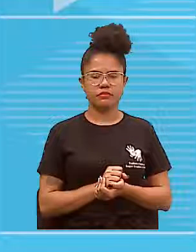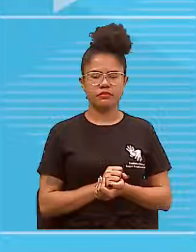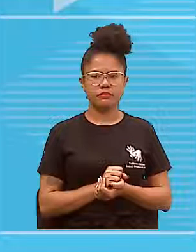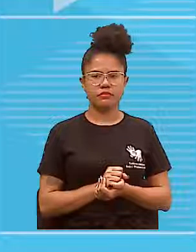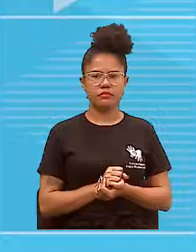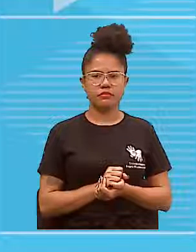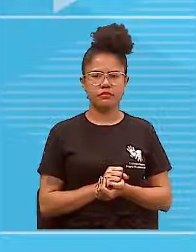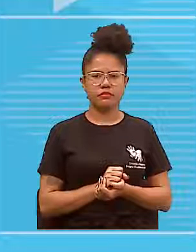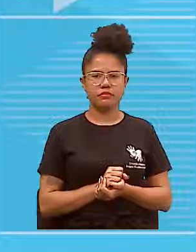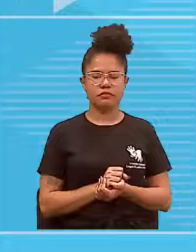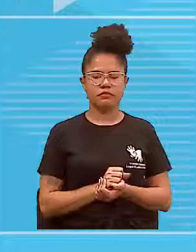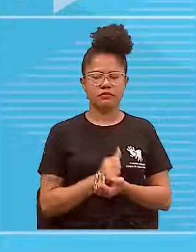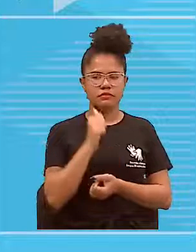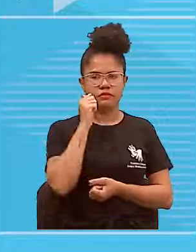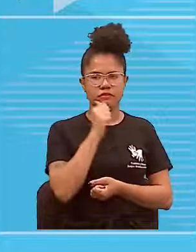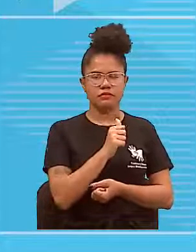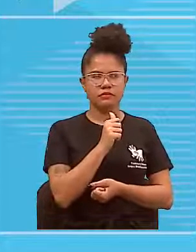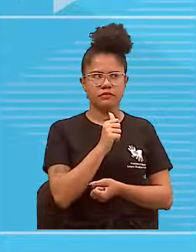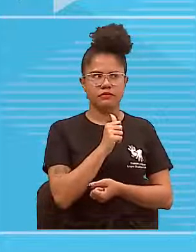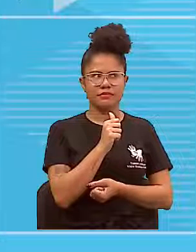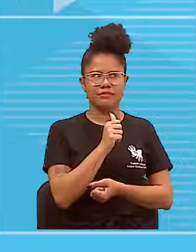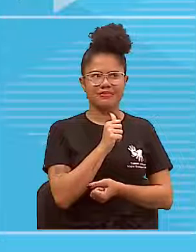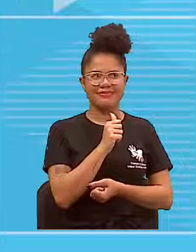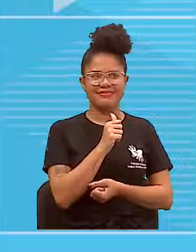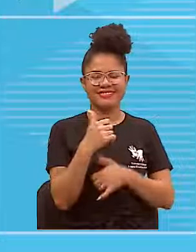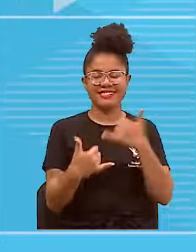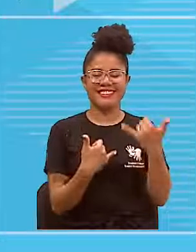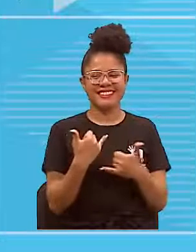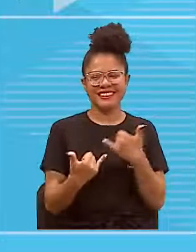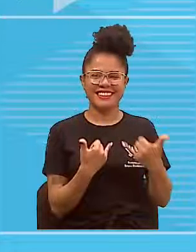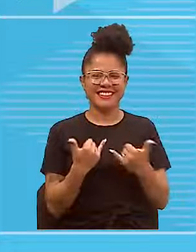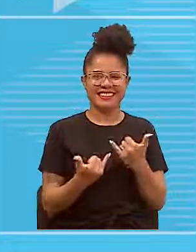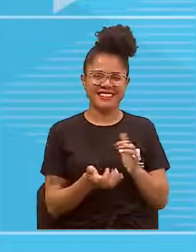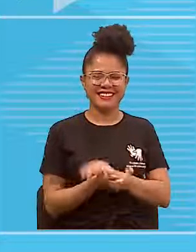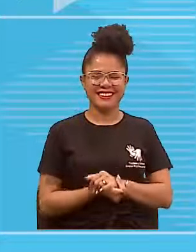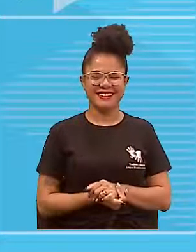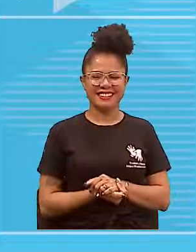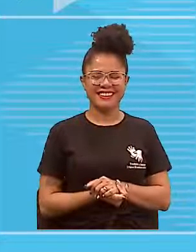esposas foram, né, a gente chama de trollagem, né? Acho que é assim.